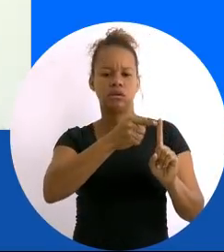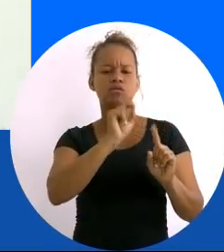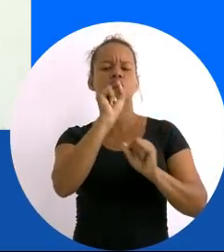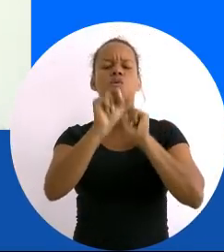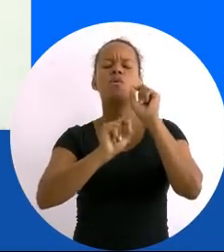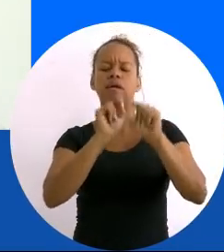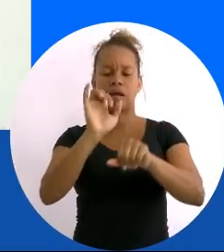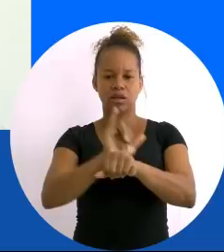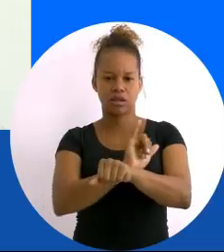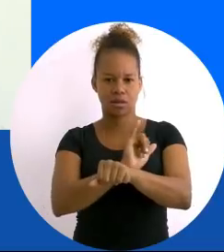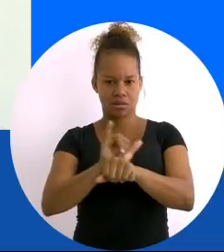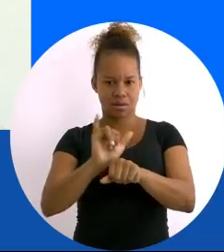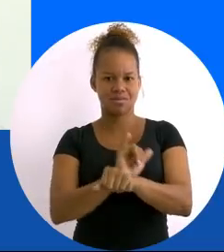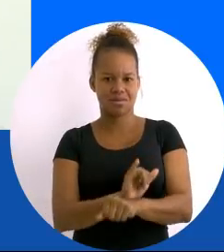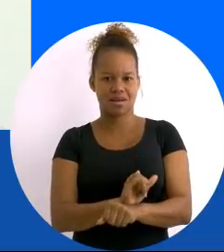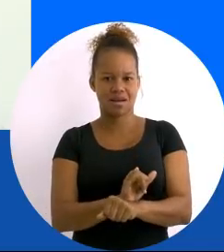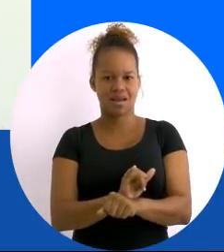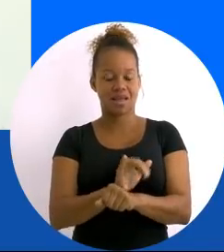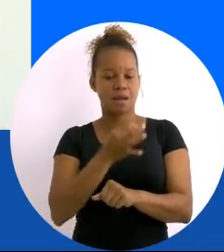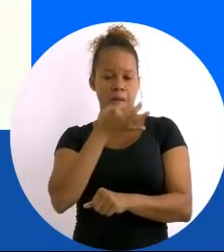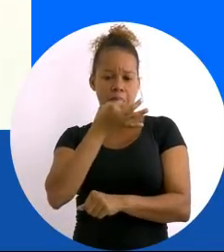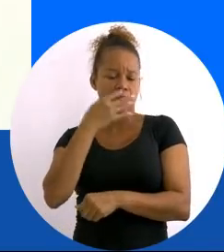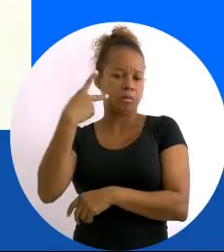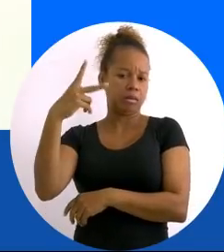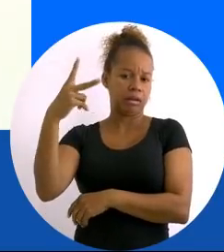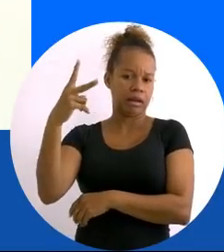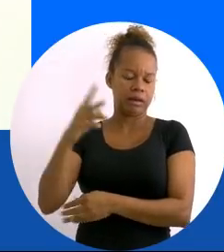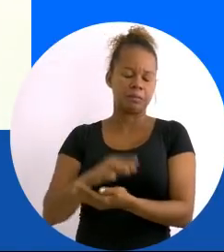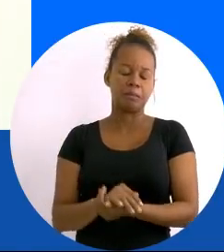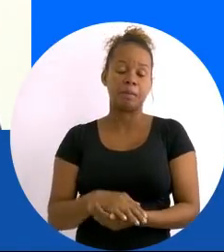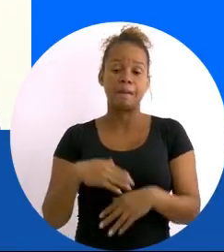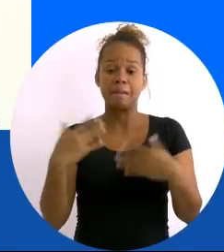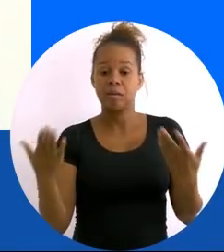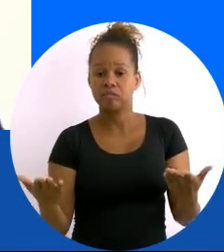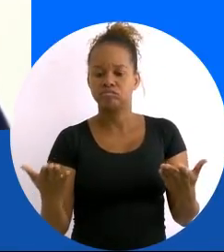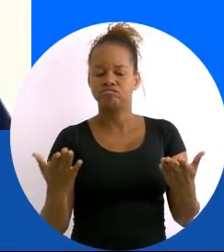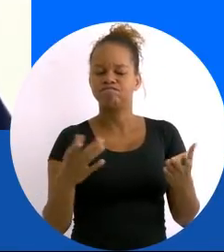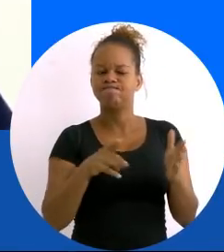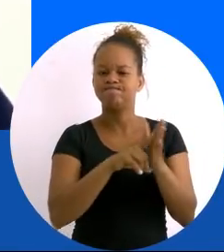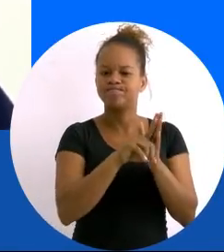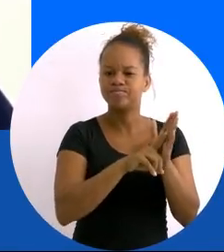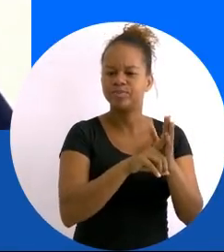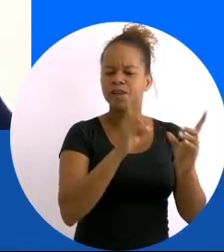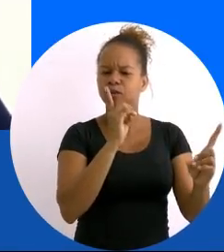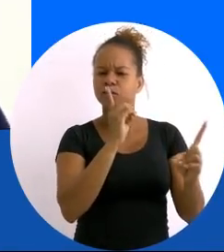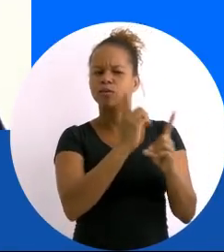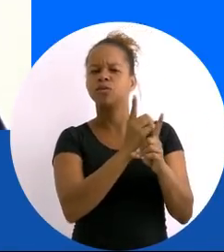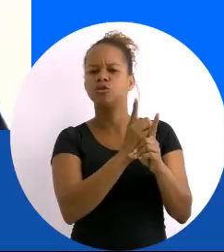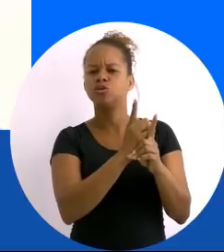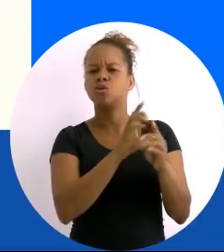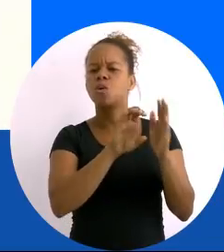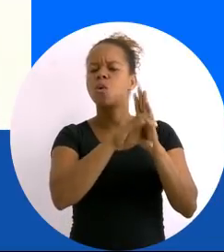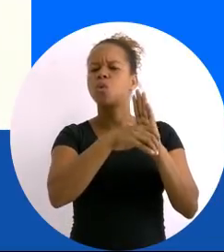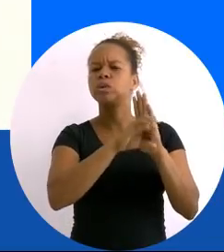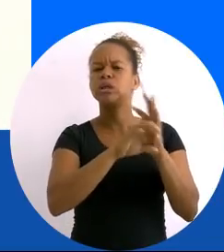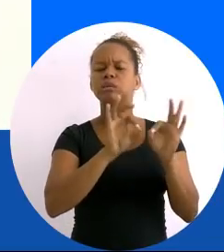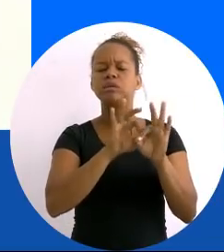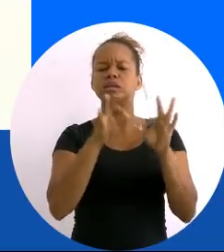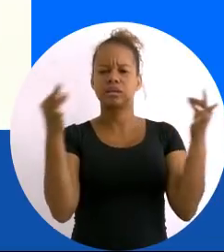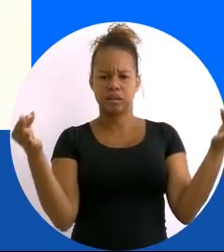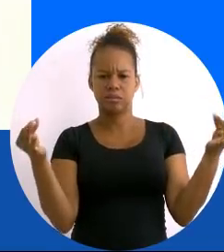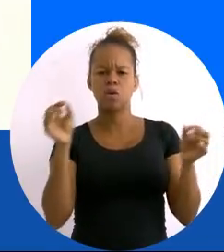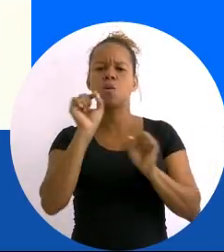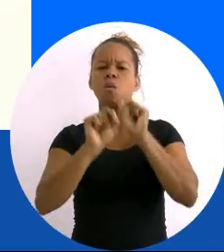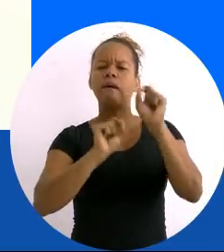o que é estratégia na opinião dele. Mais recentemente, eu me deparei com um conceito bem simples do que